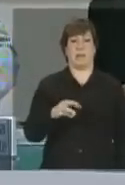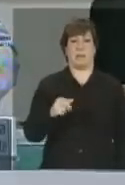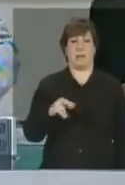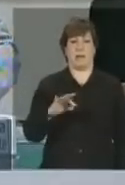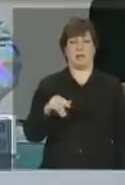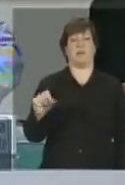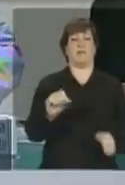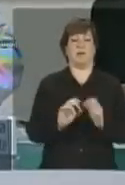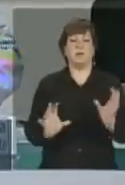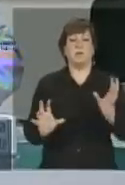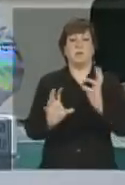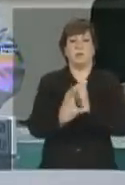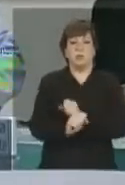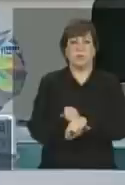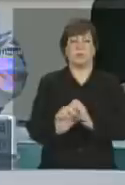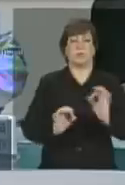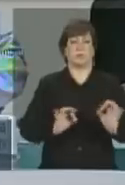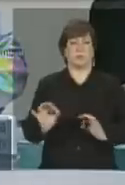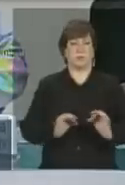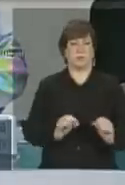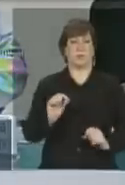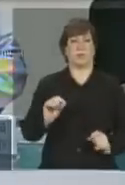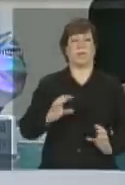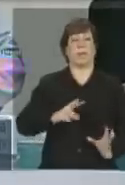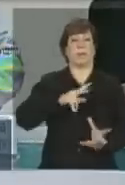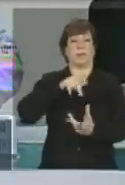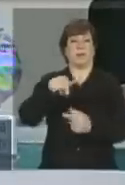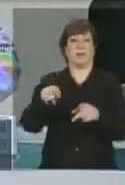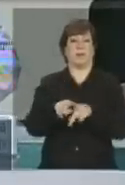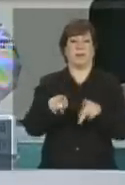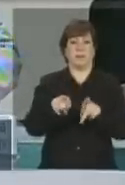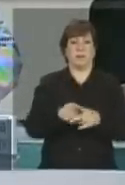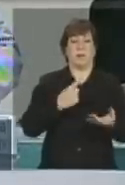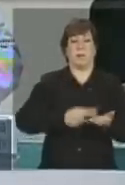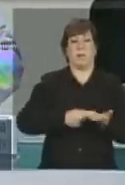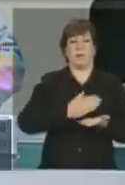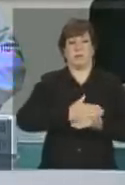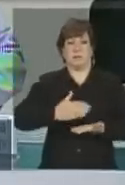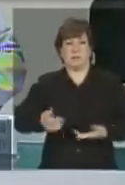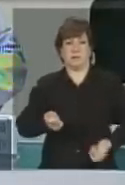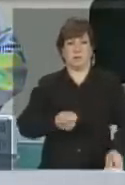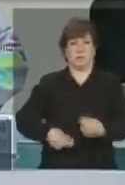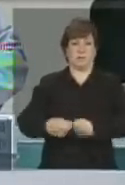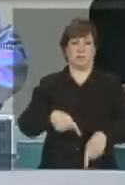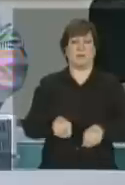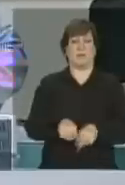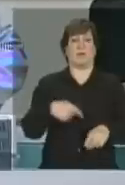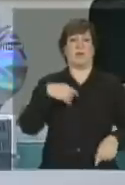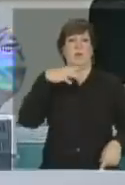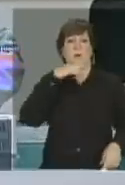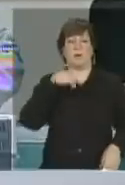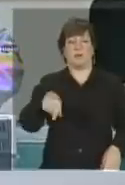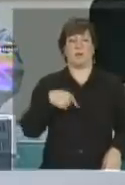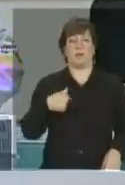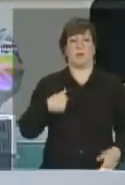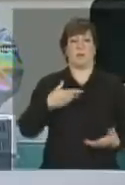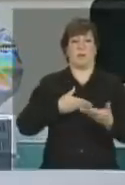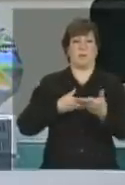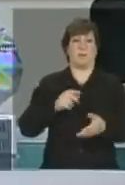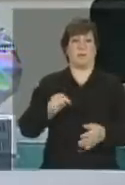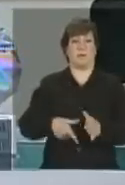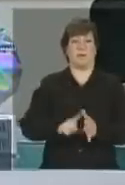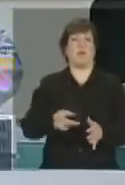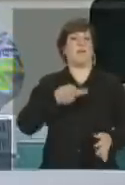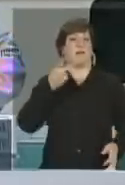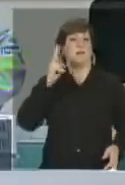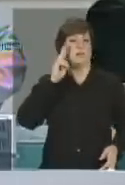arranjos internacionais e nacionais e o processo de negociação. E acho que o meu amigo Muteia, quando fala dos desafios